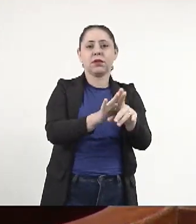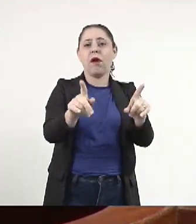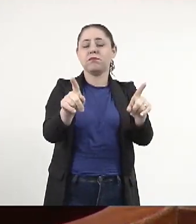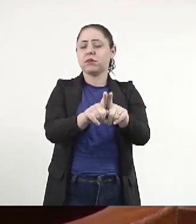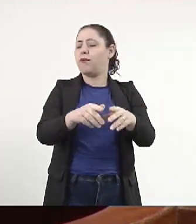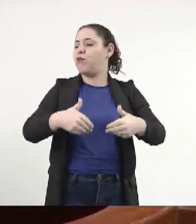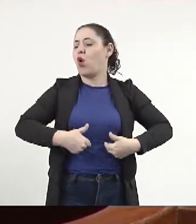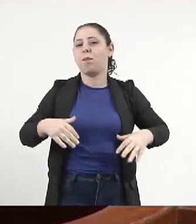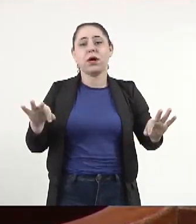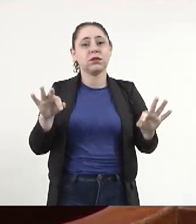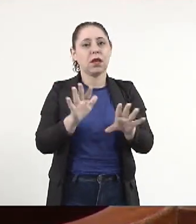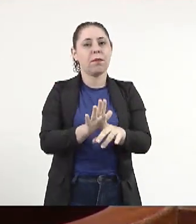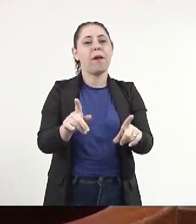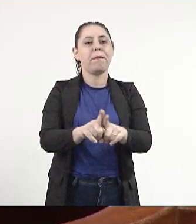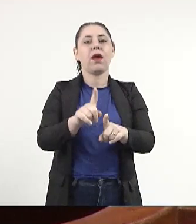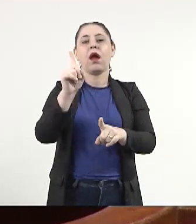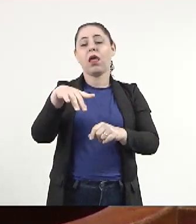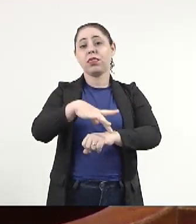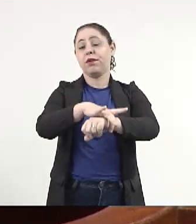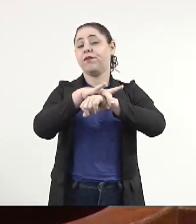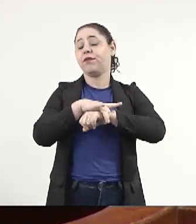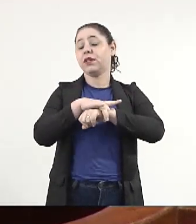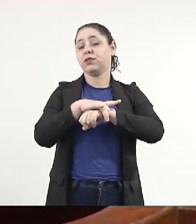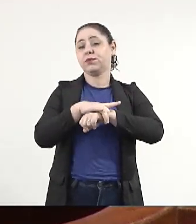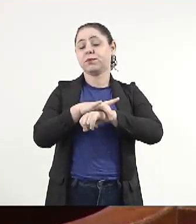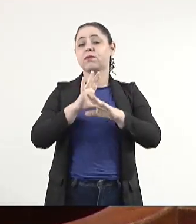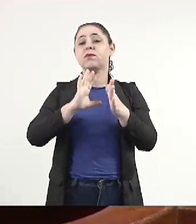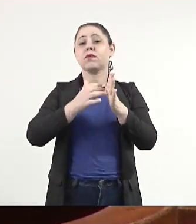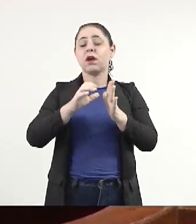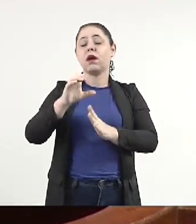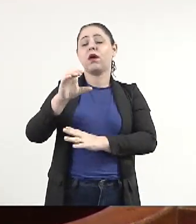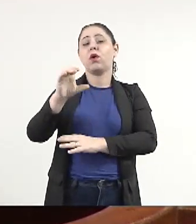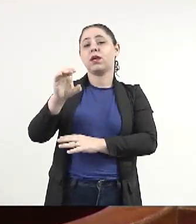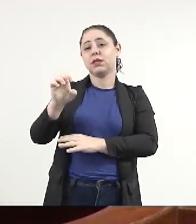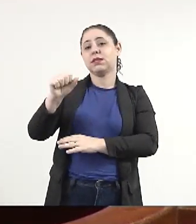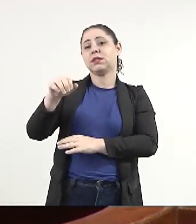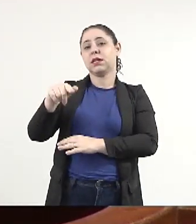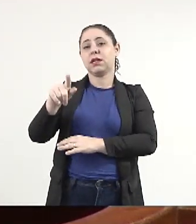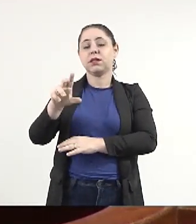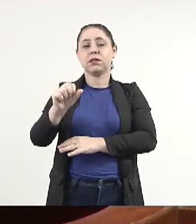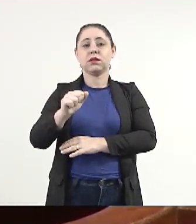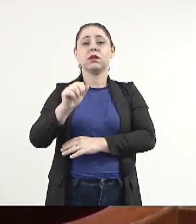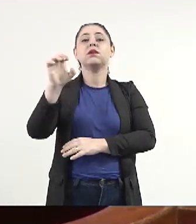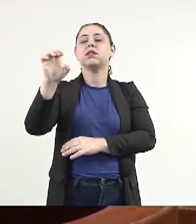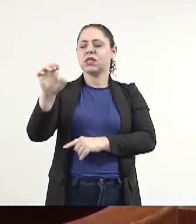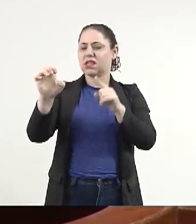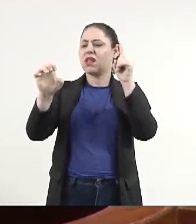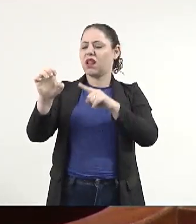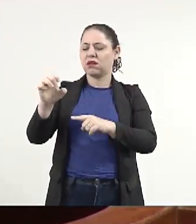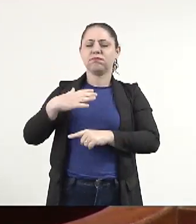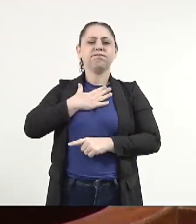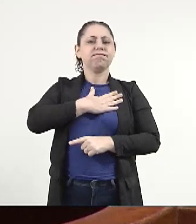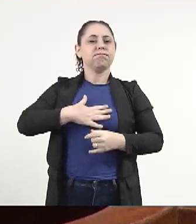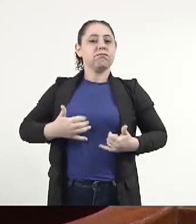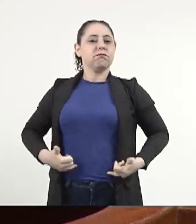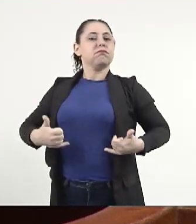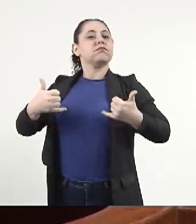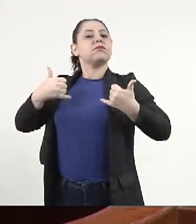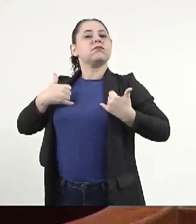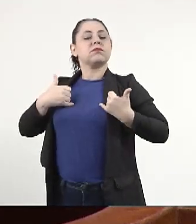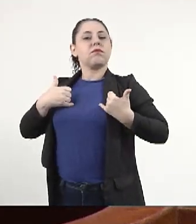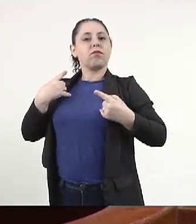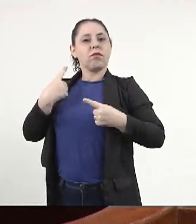sem fome. Isso é que defende a esquerda. E sou um deputado de esquerda com muito